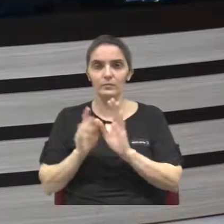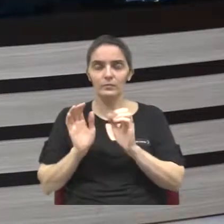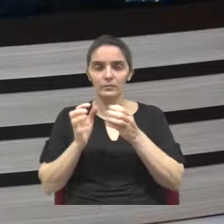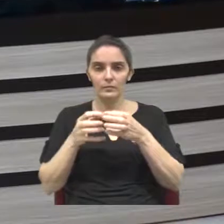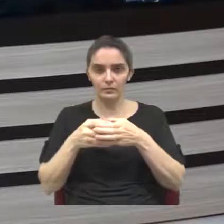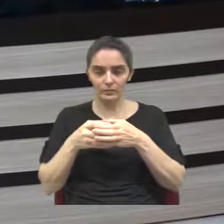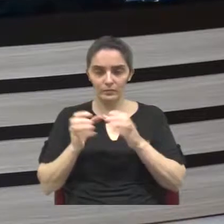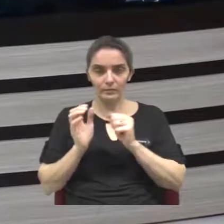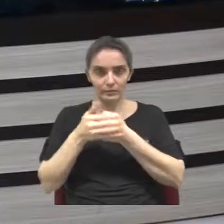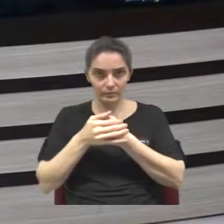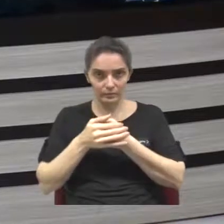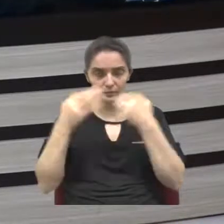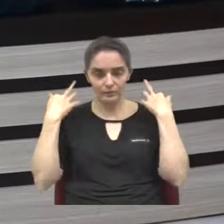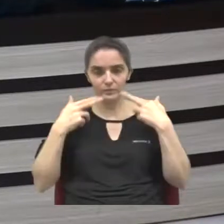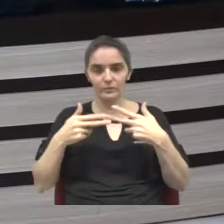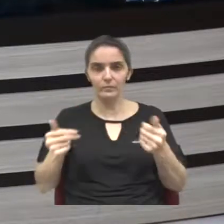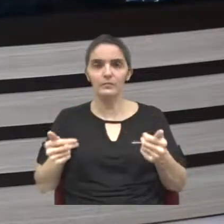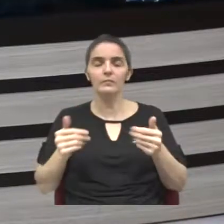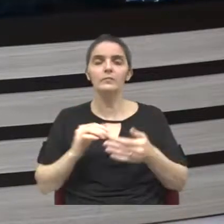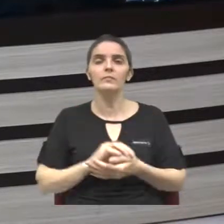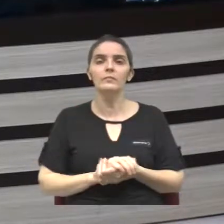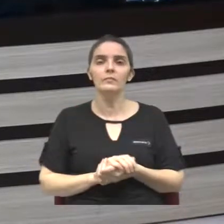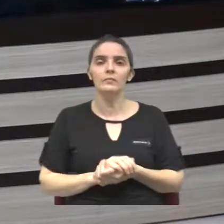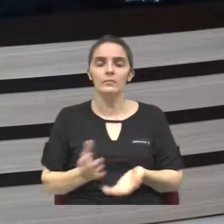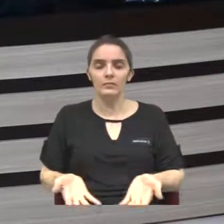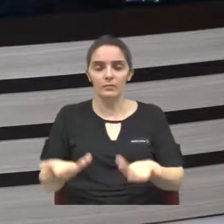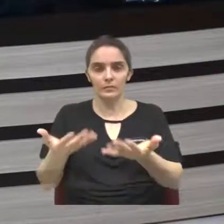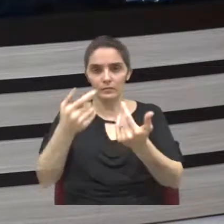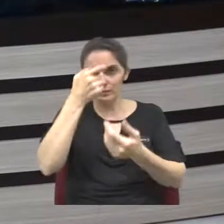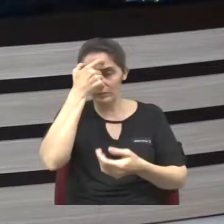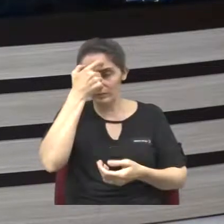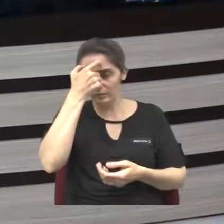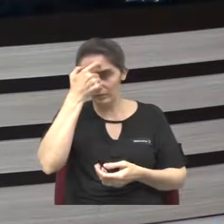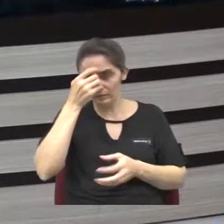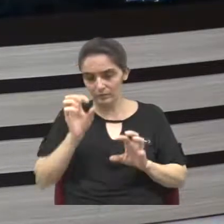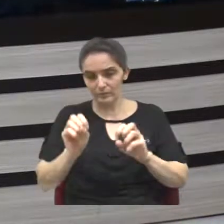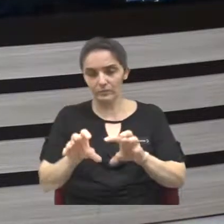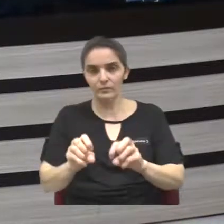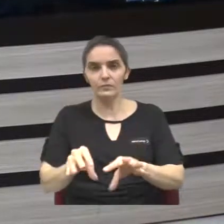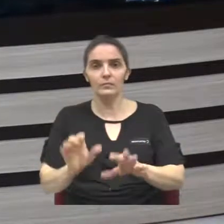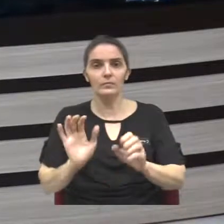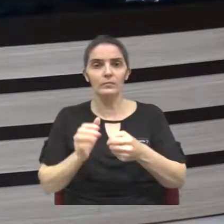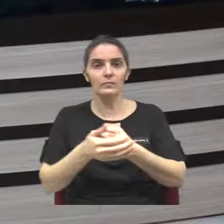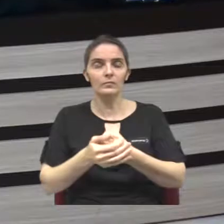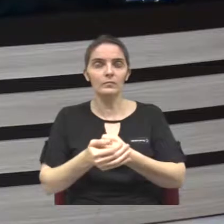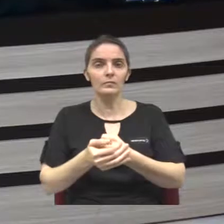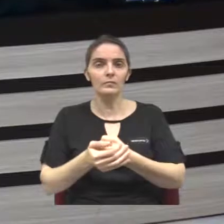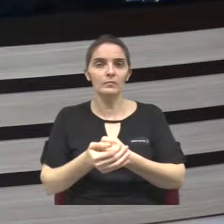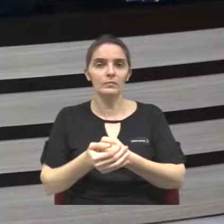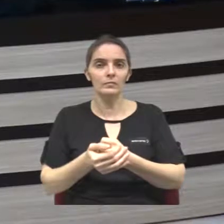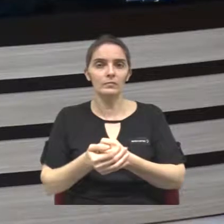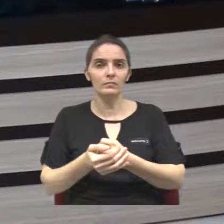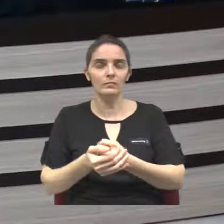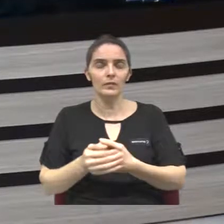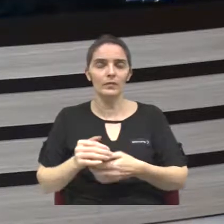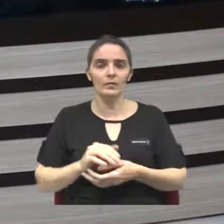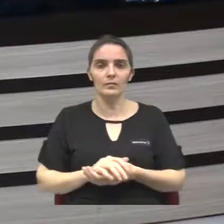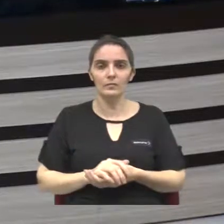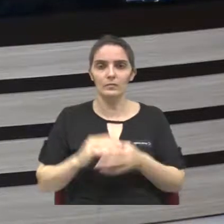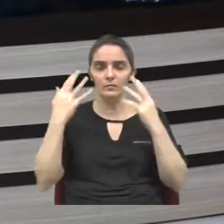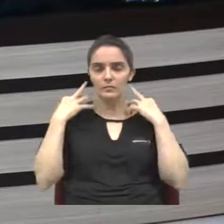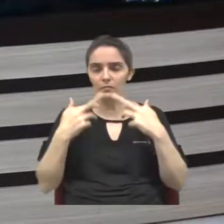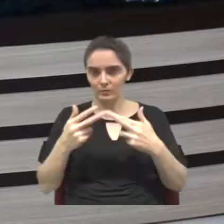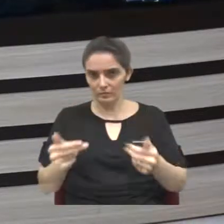promoção da conscientização, educação, proteção e combate aos maus tratos aos animais no